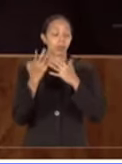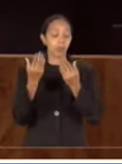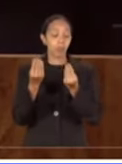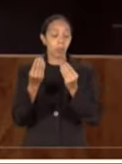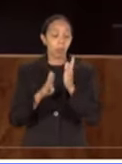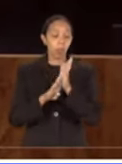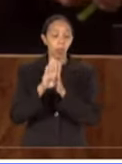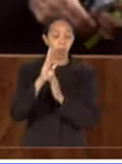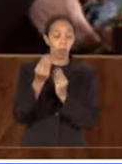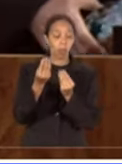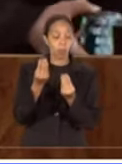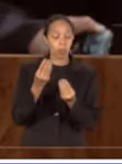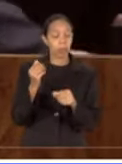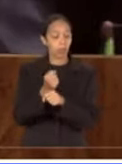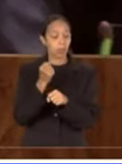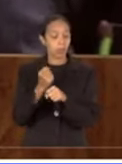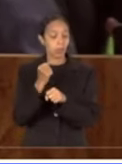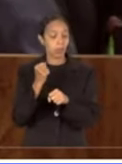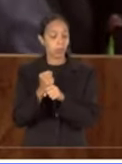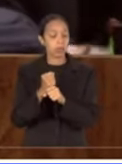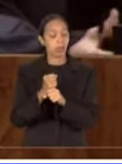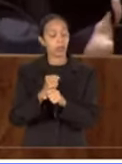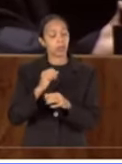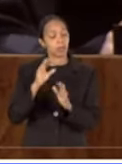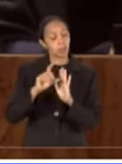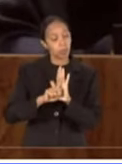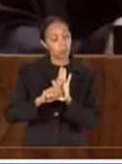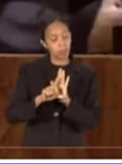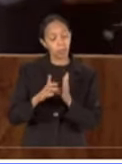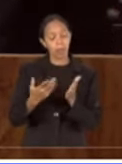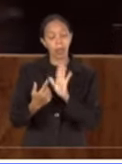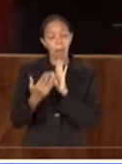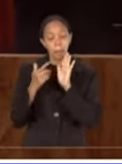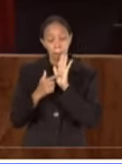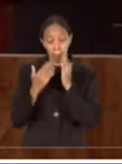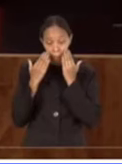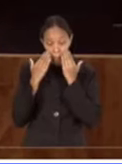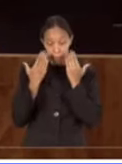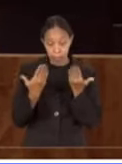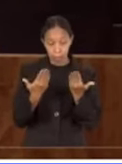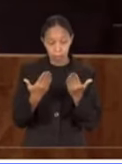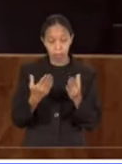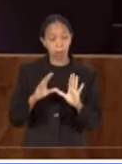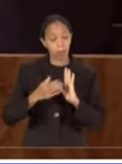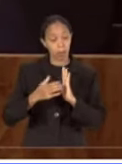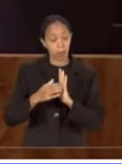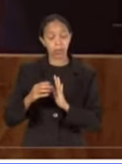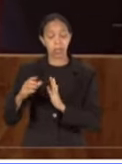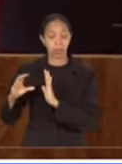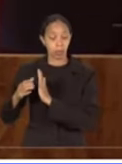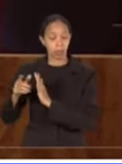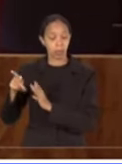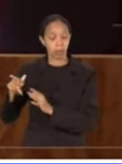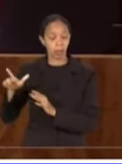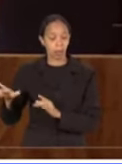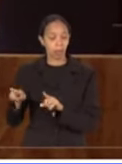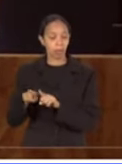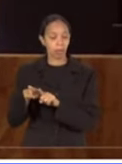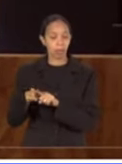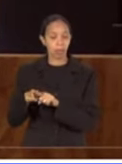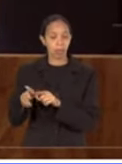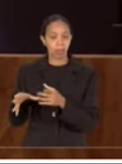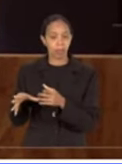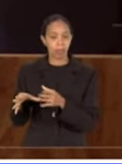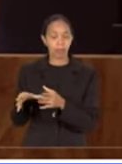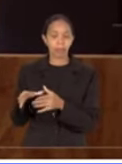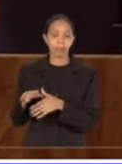pela odierna construção jurisprudencial. Foram apresentados pelo Partido Liberal ilícitos perpetrados,